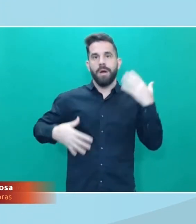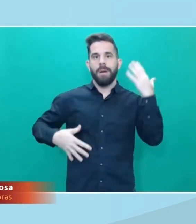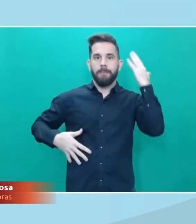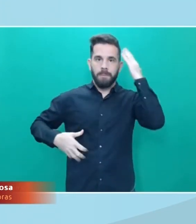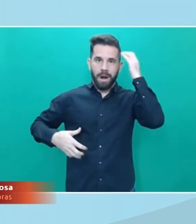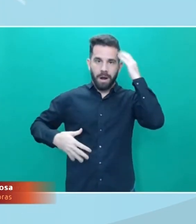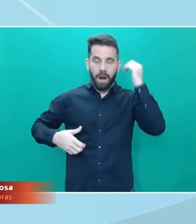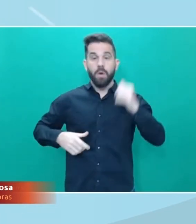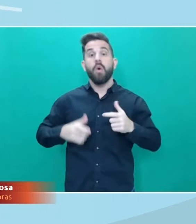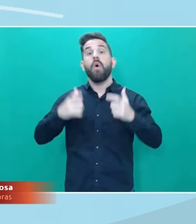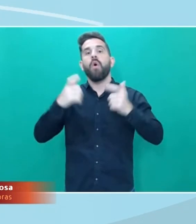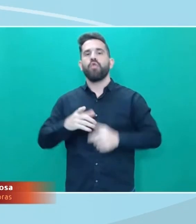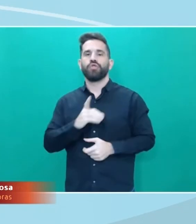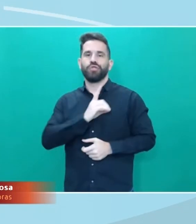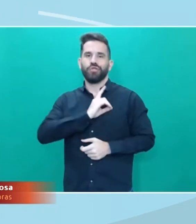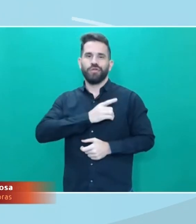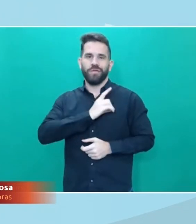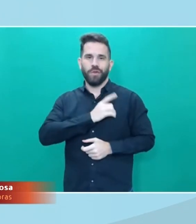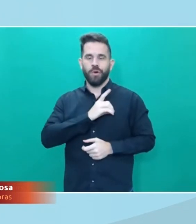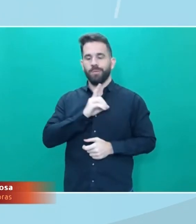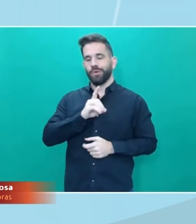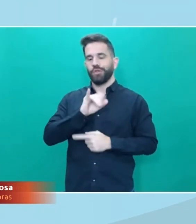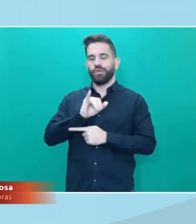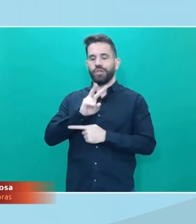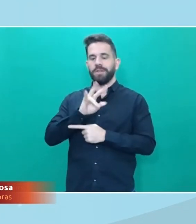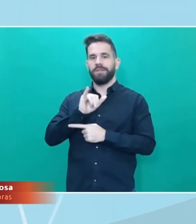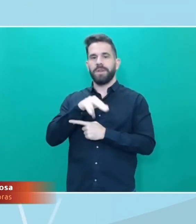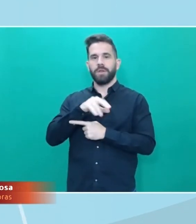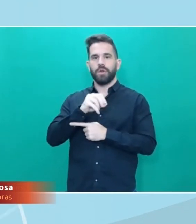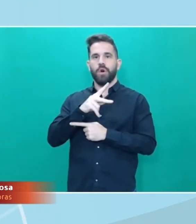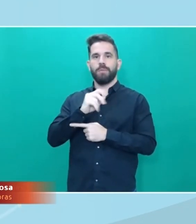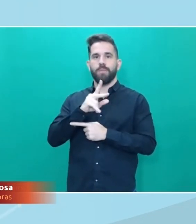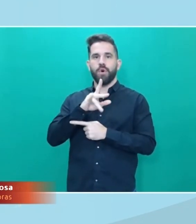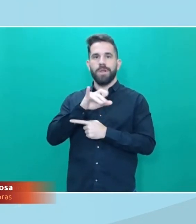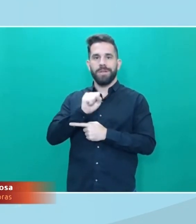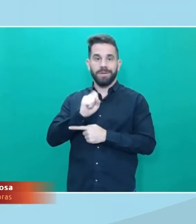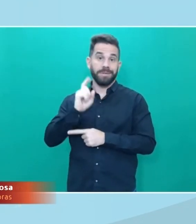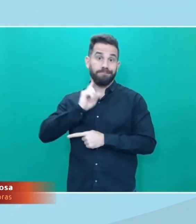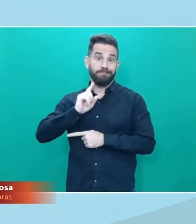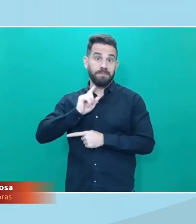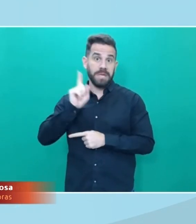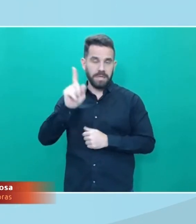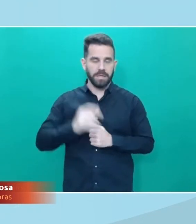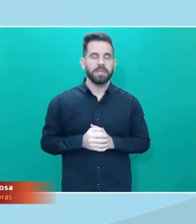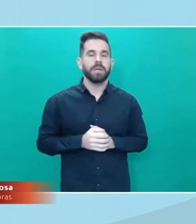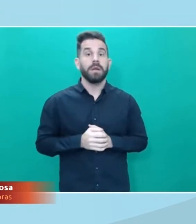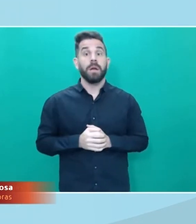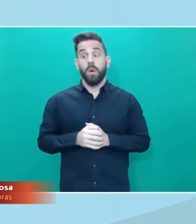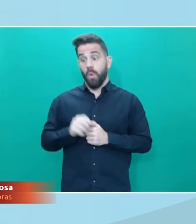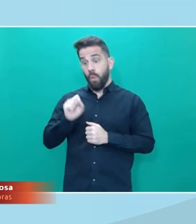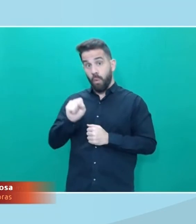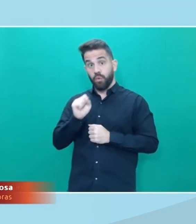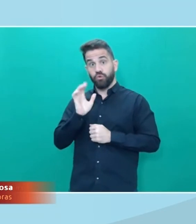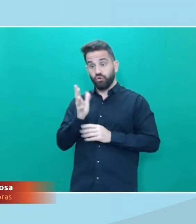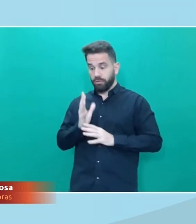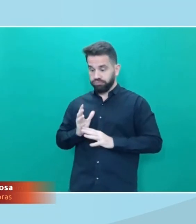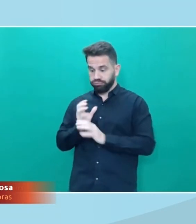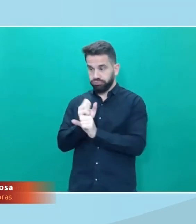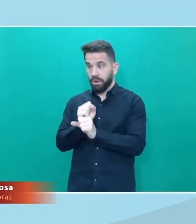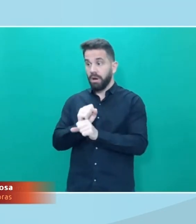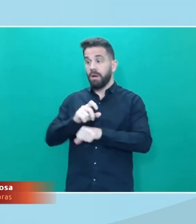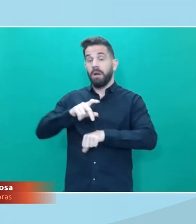Ministério da Saúde. Com essa 8ª morte, o Brasil passa a ser o país com maior número de óbitos